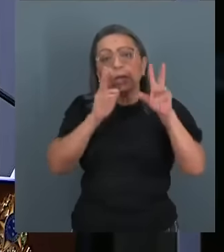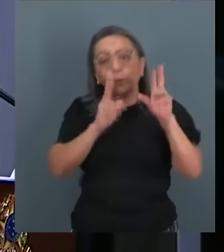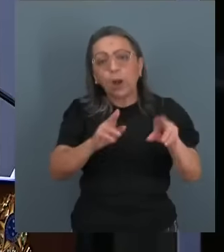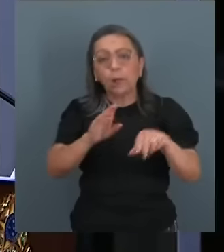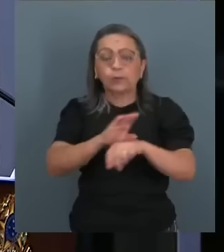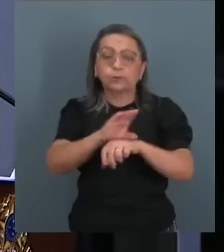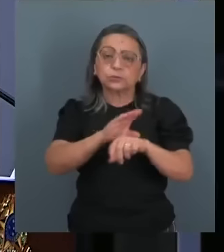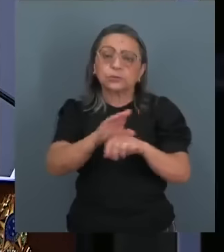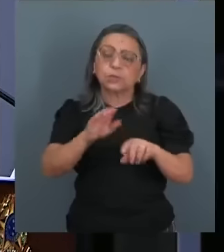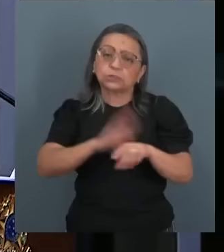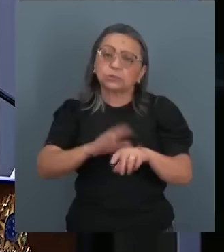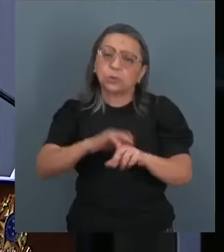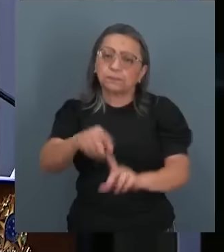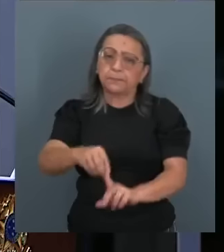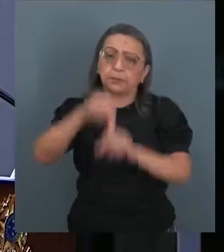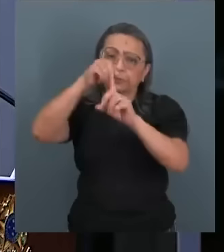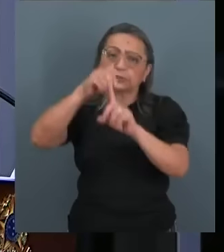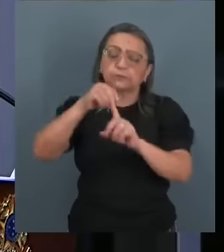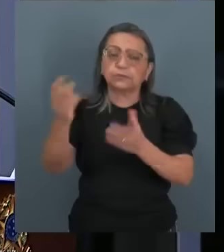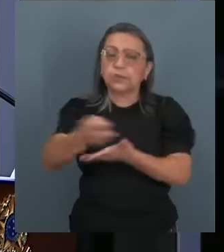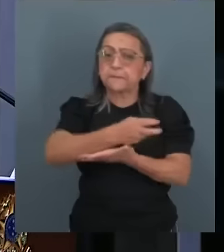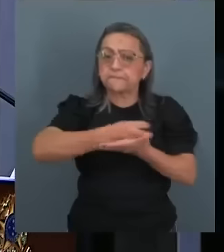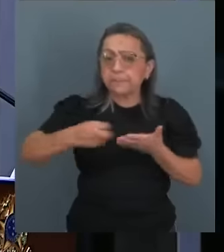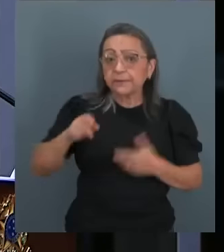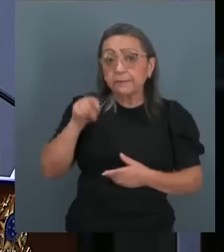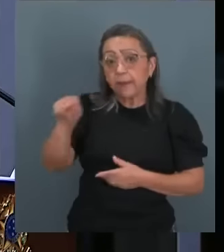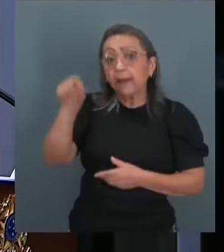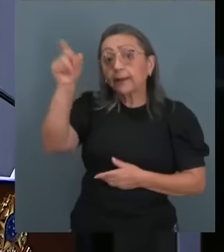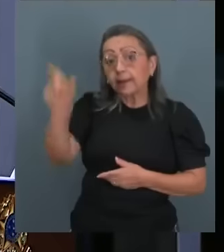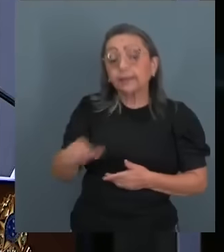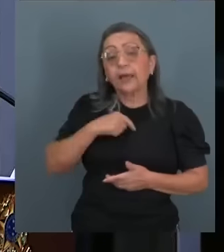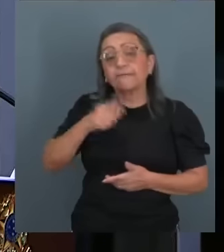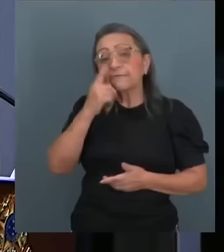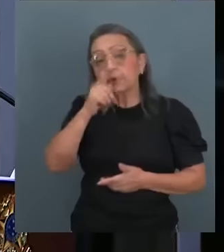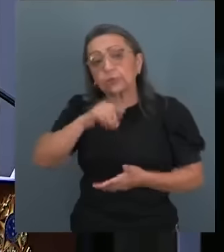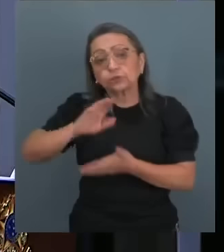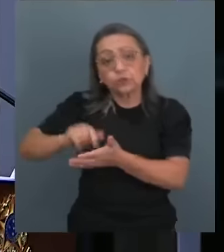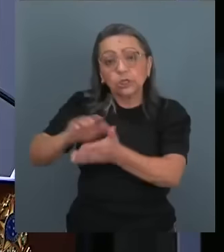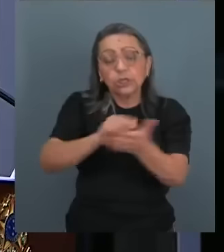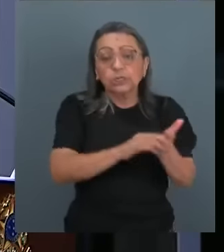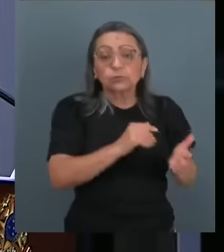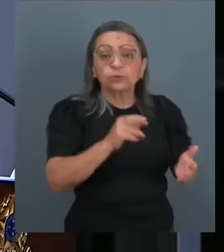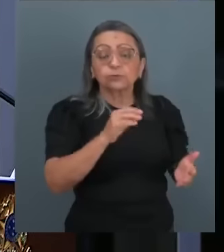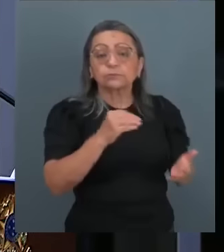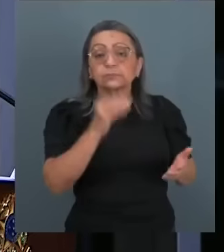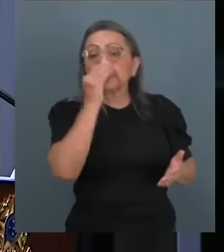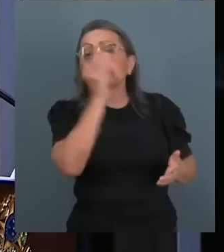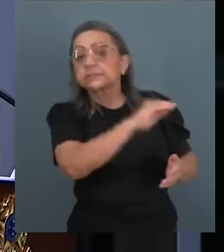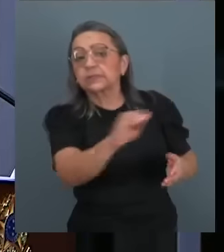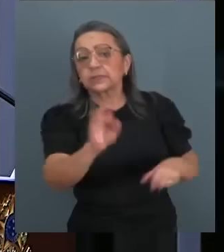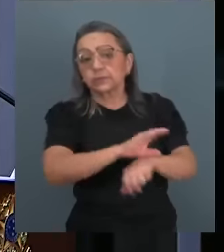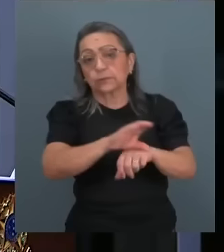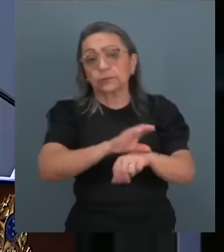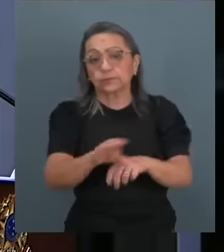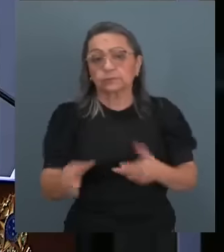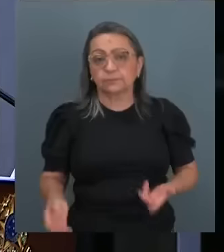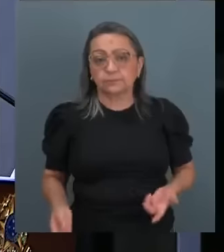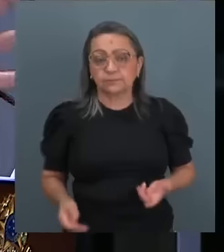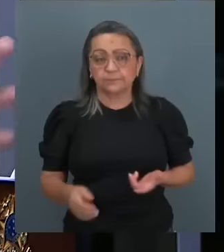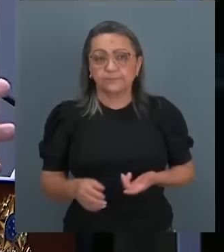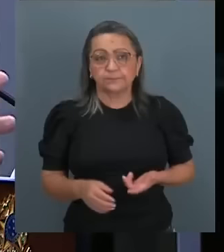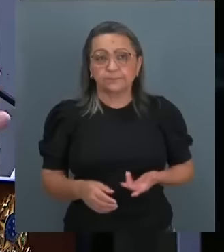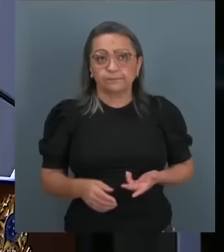Constituição, a sua prerrogativa de impeachment quem está violando a Carta Magna deste país.